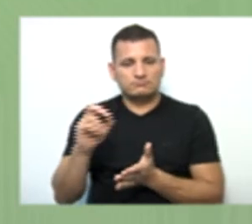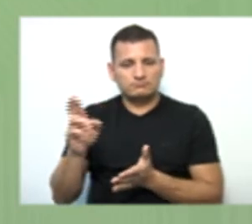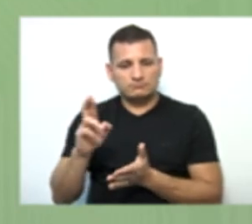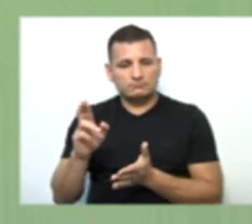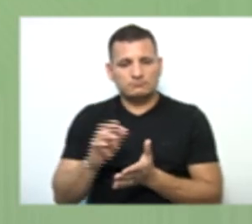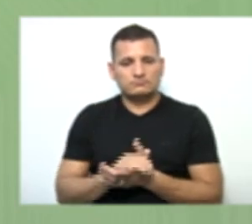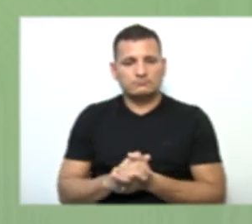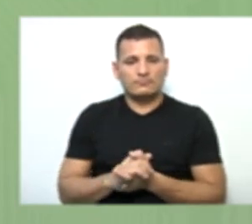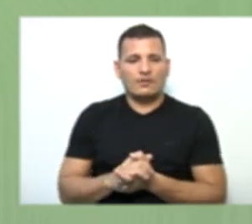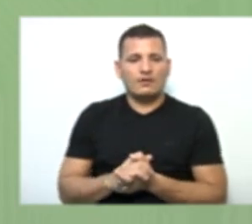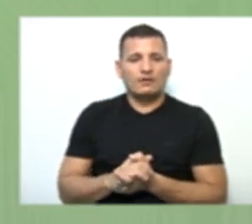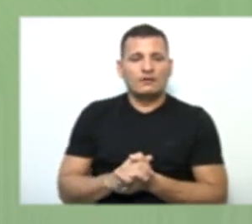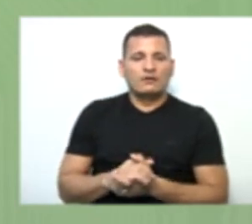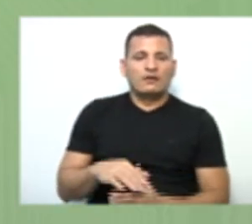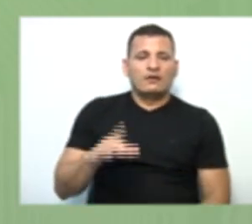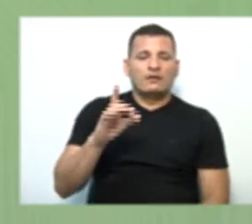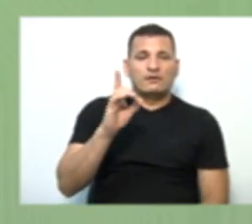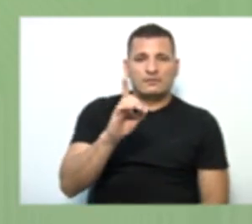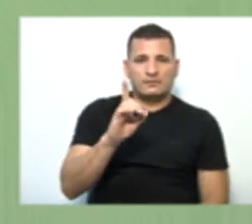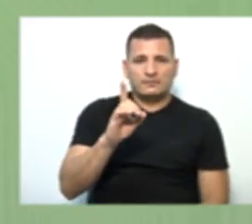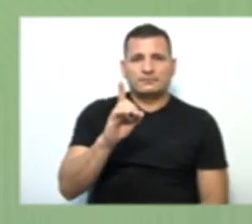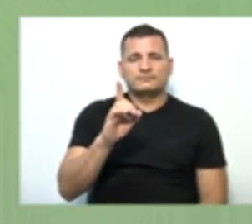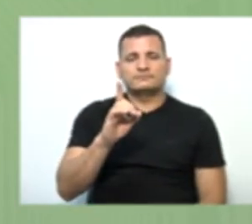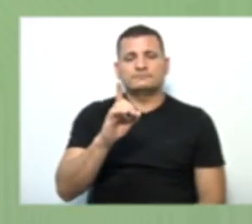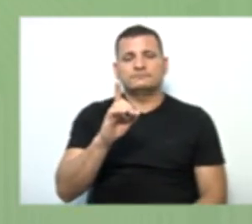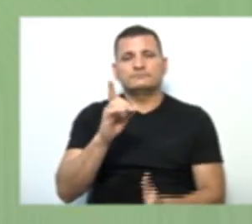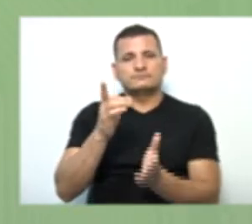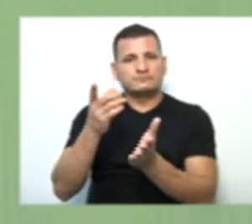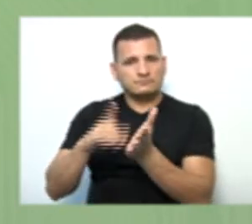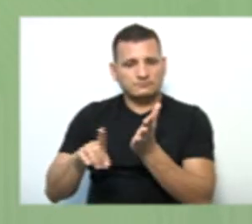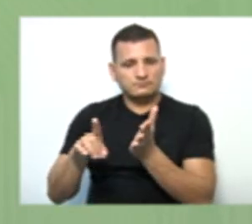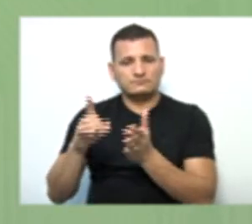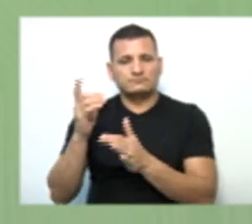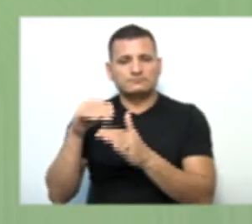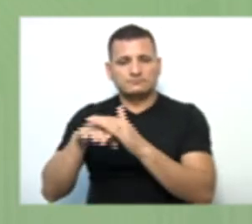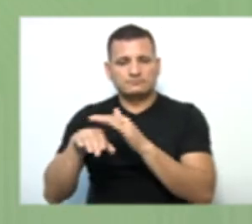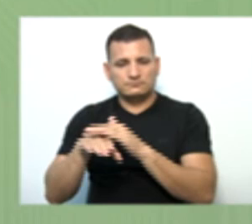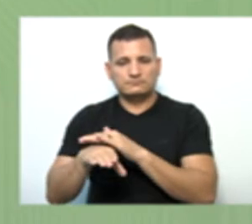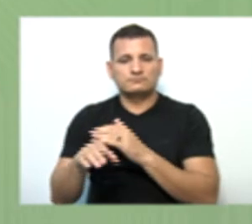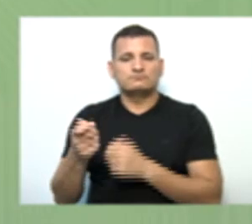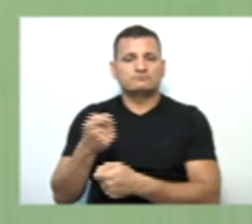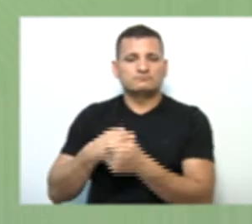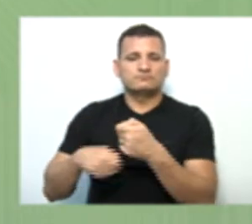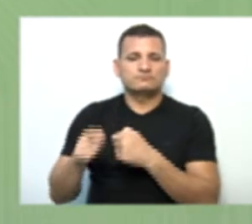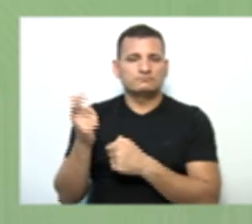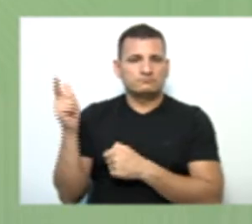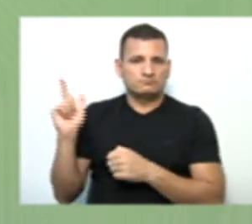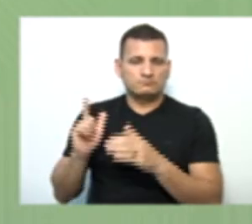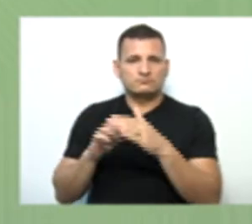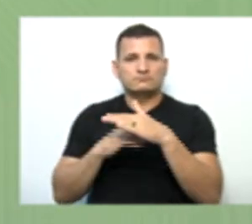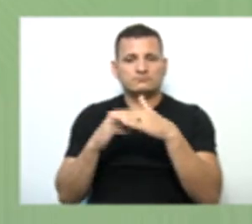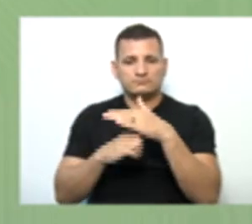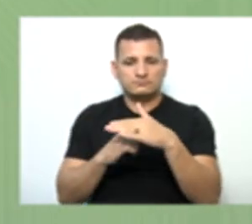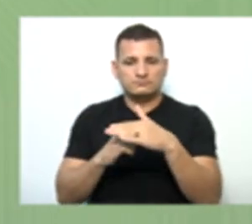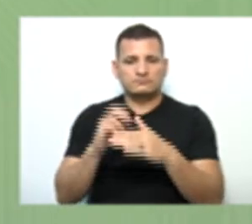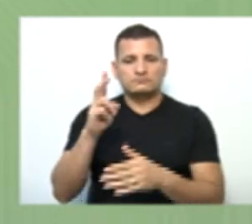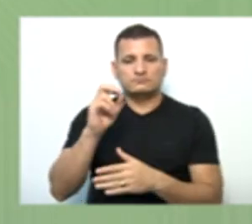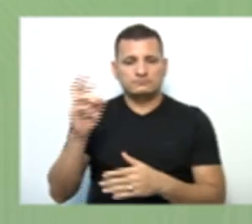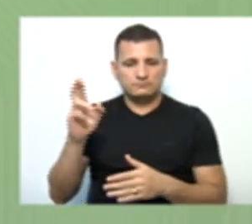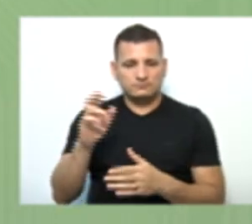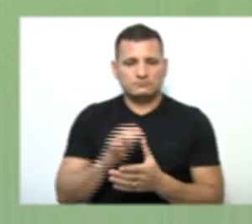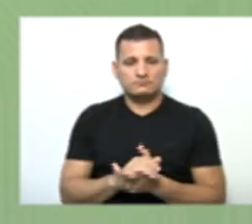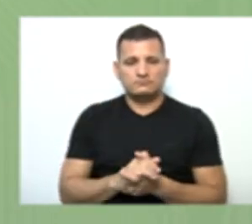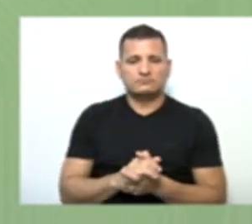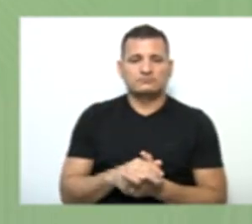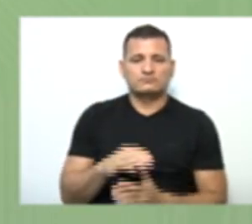Opção D, débito, estoques, operação com terceiros, R$ 500. Crédito, caixa, R$